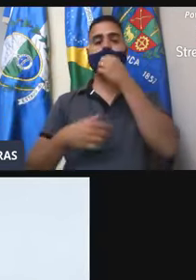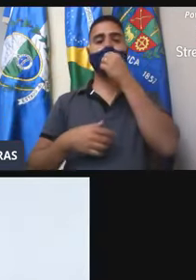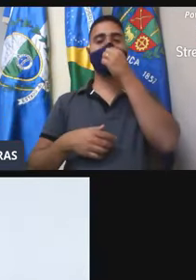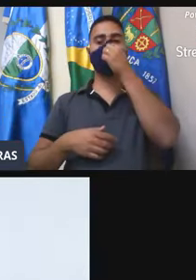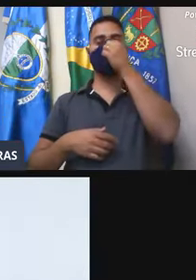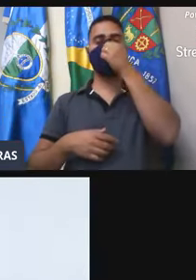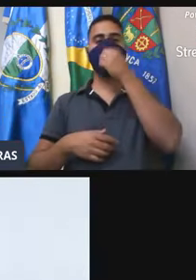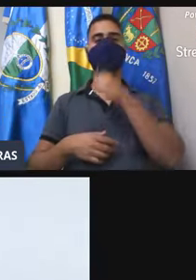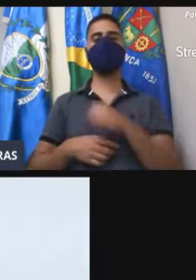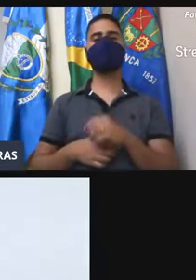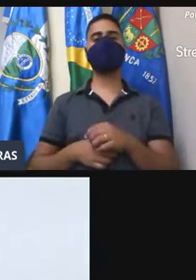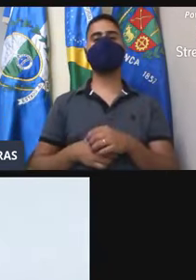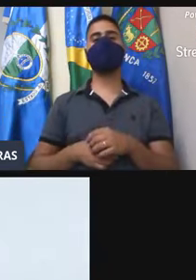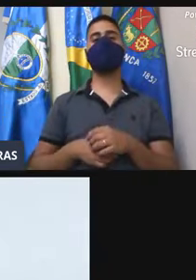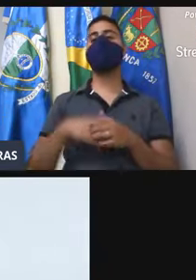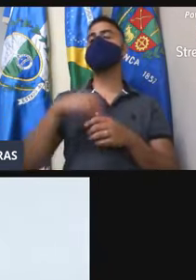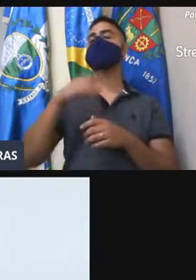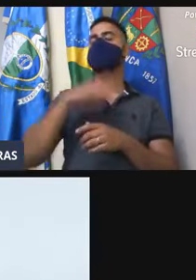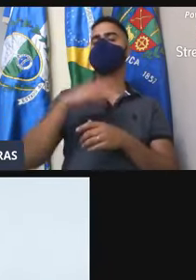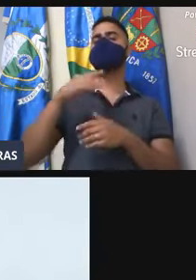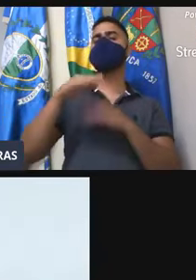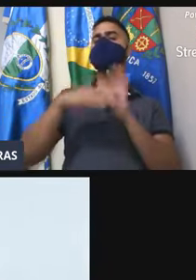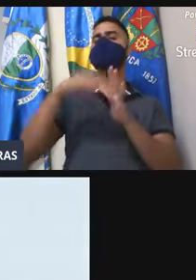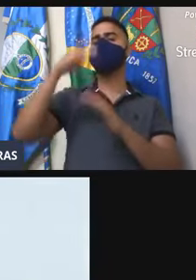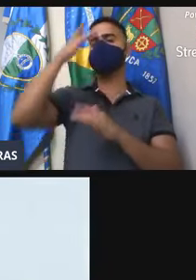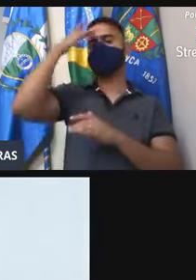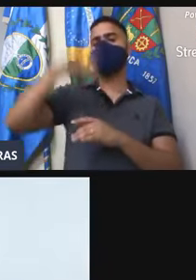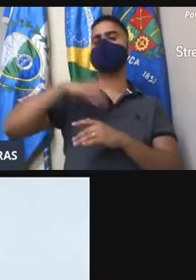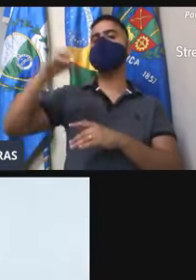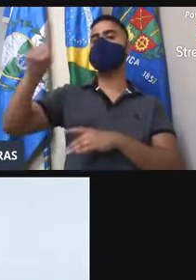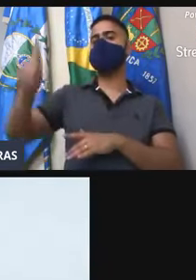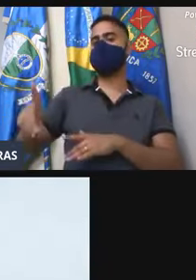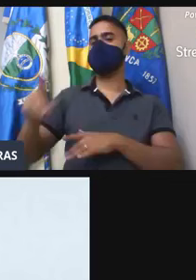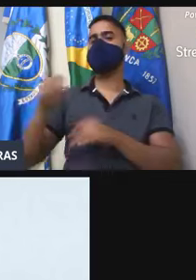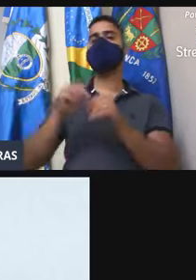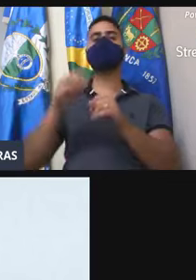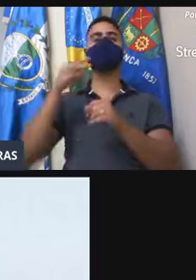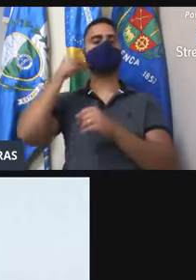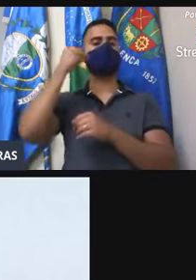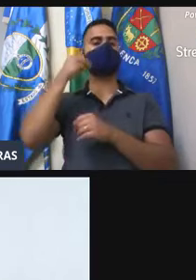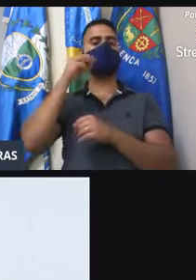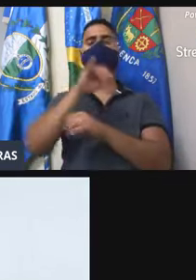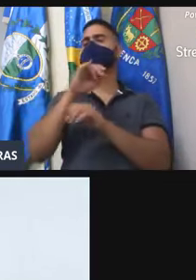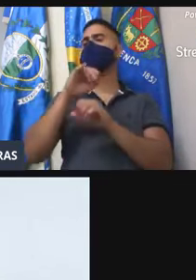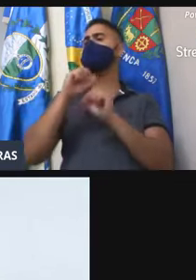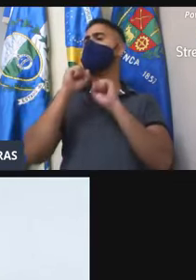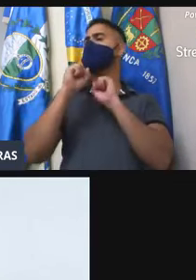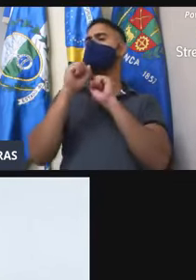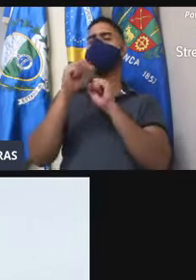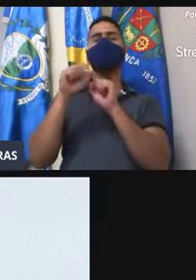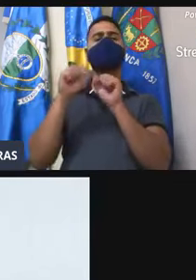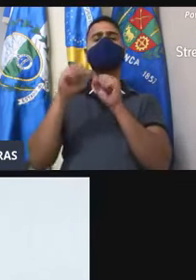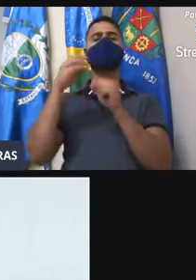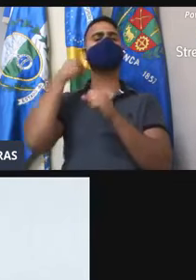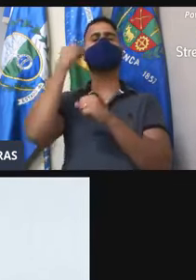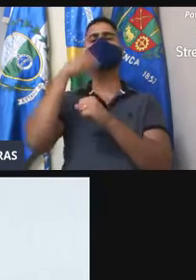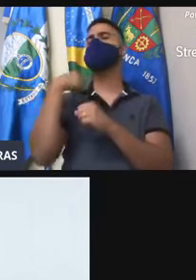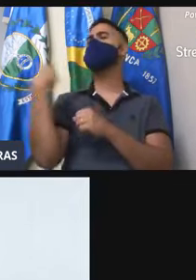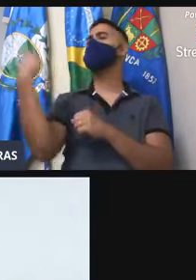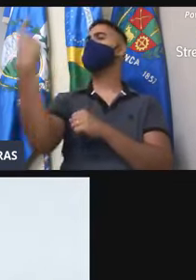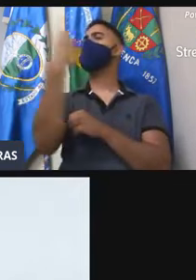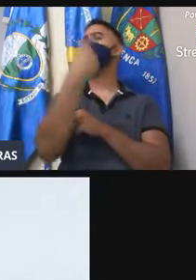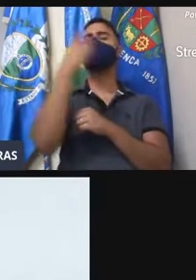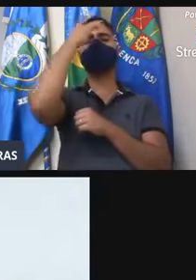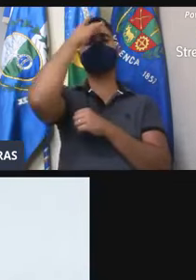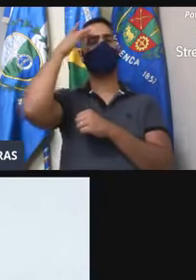Acredito eu, né, todas as pessoas, obviamente, têm direito, sim, ao teste. Pudéssemos nós